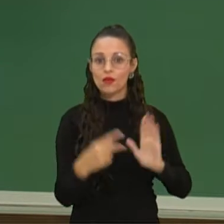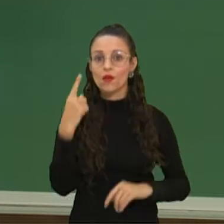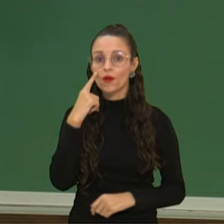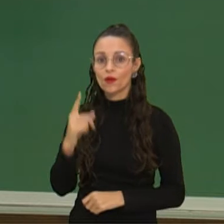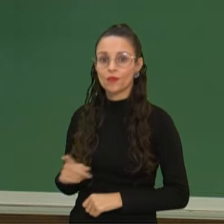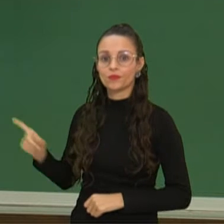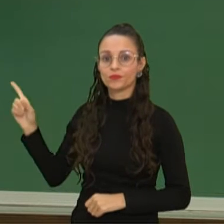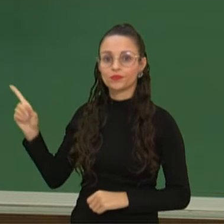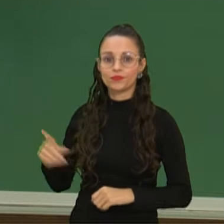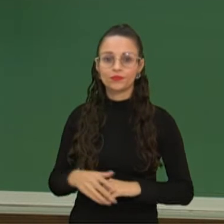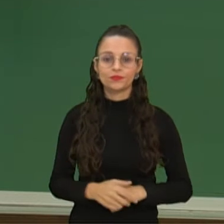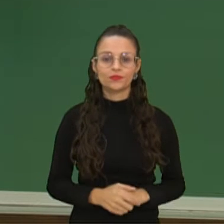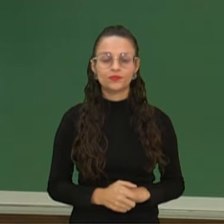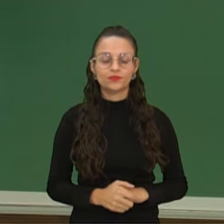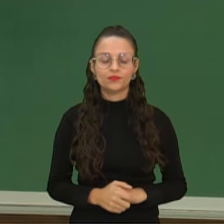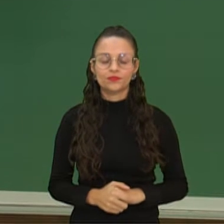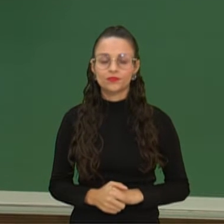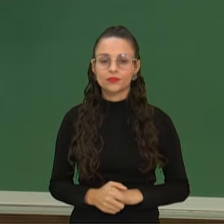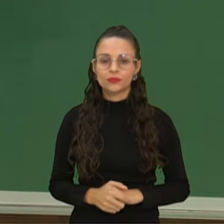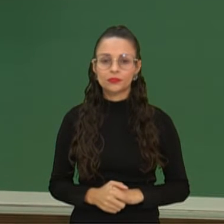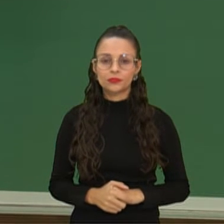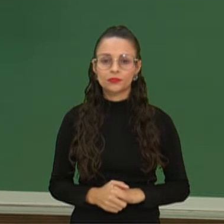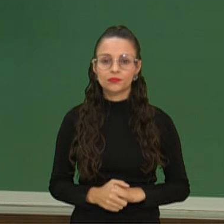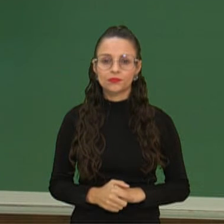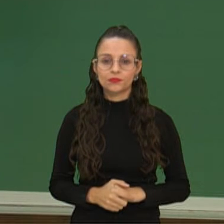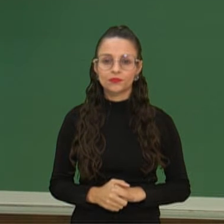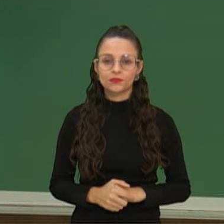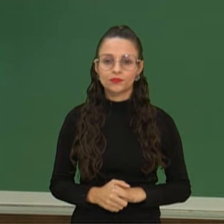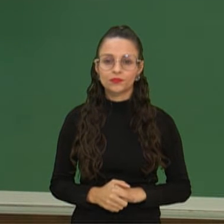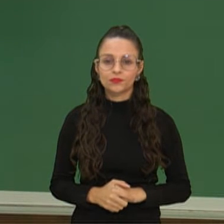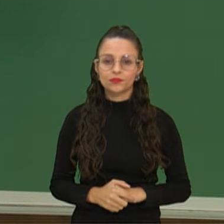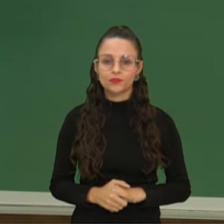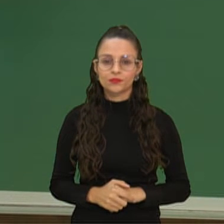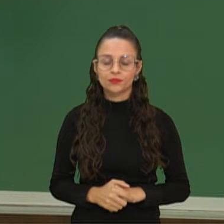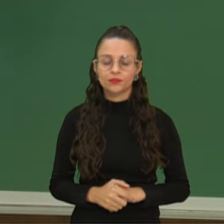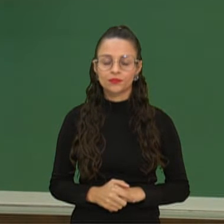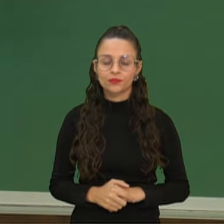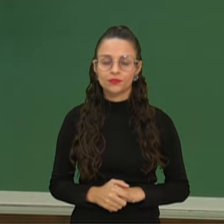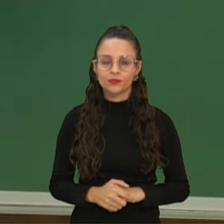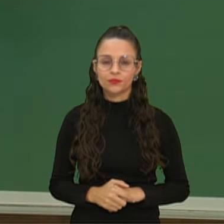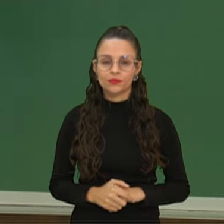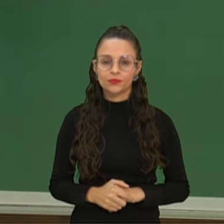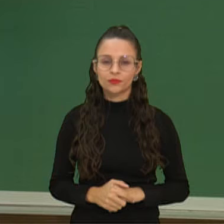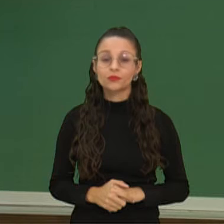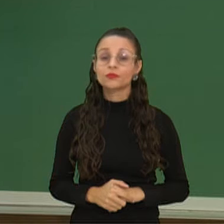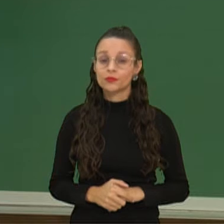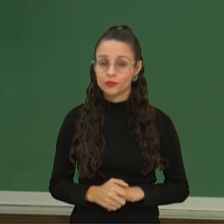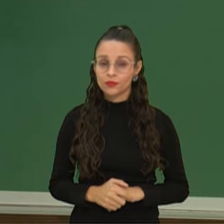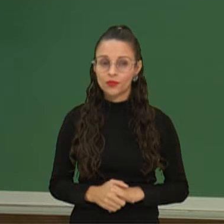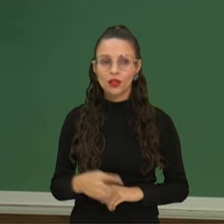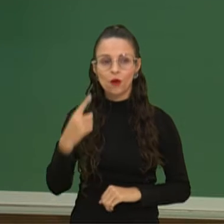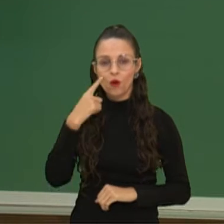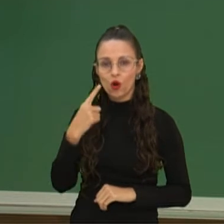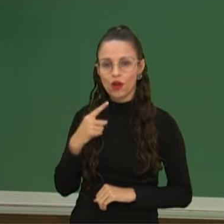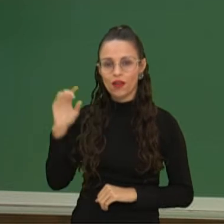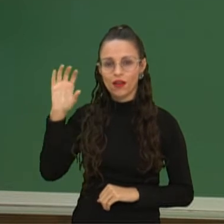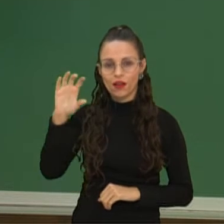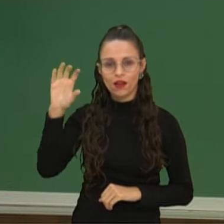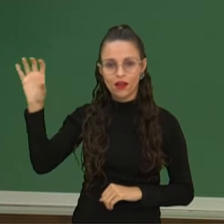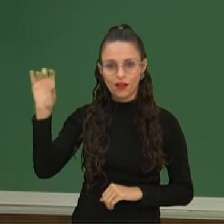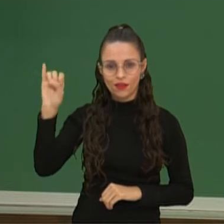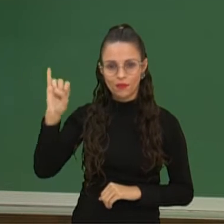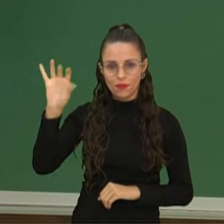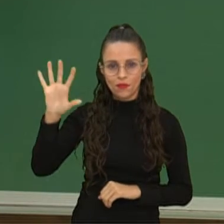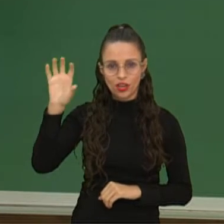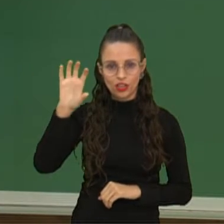aqui, ó. Look at the images and answer. What do they have in common? Eu quero que você olhe as duas imagens que a gente tem aqui, que